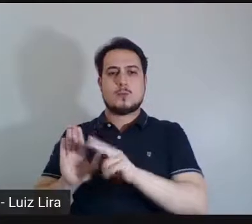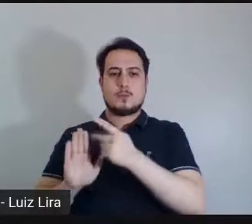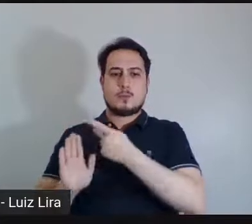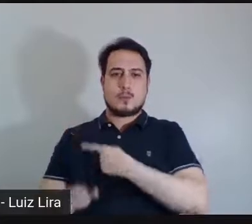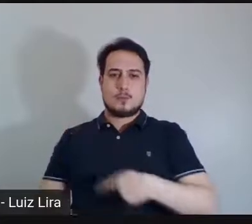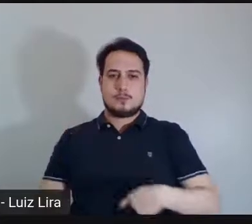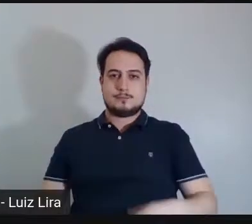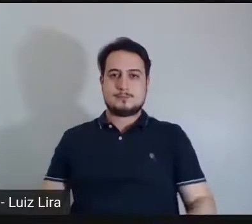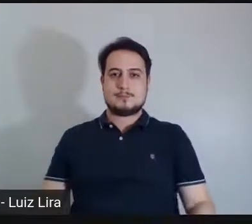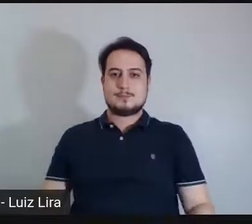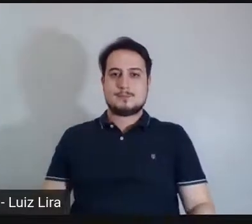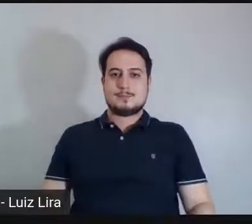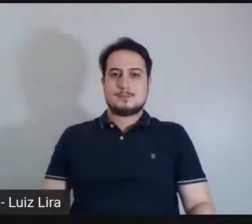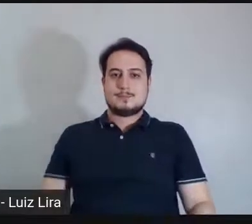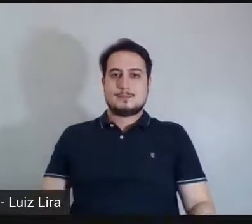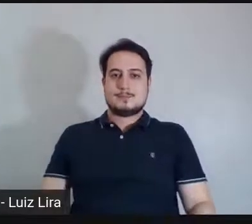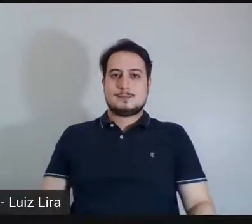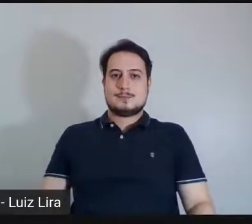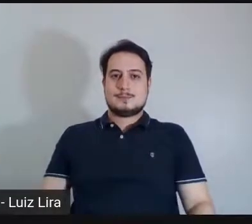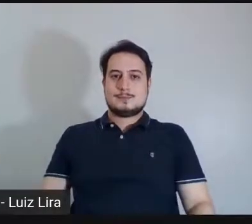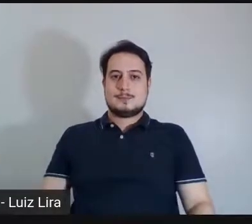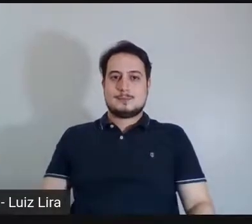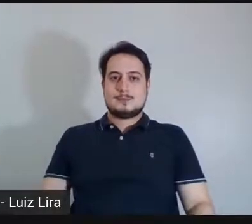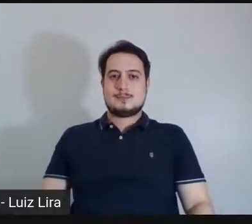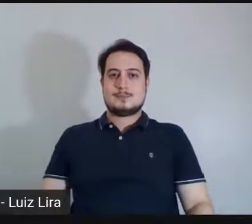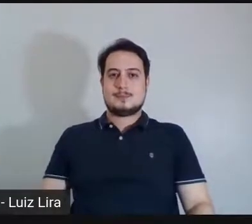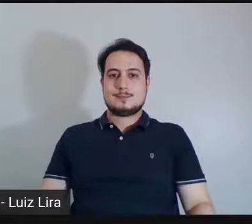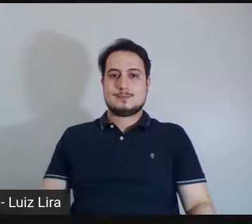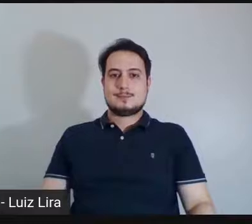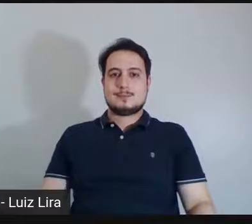muito. Não, falou João, muito bem.